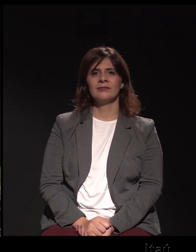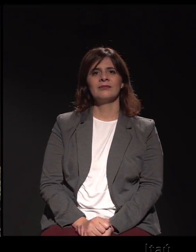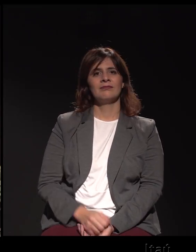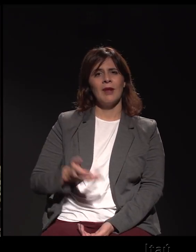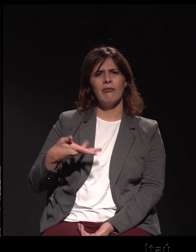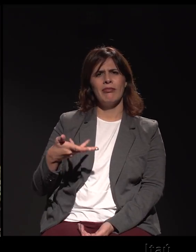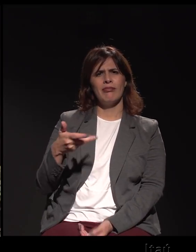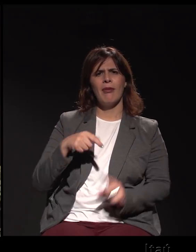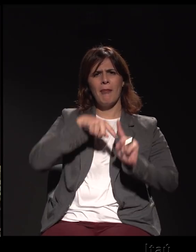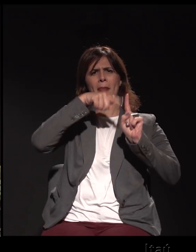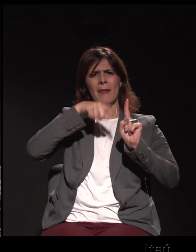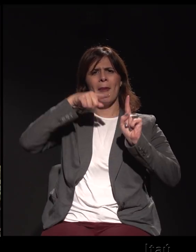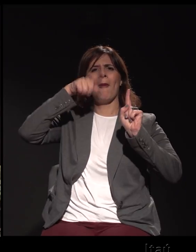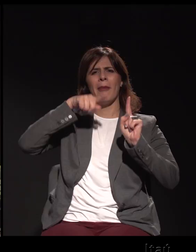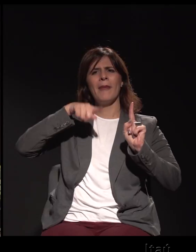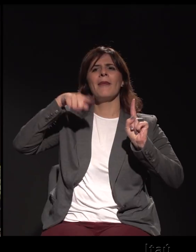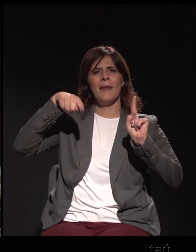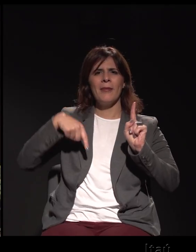Uou!